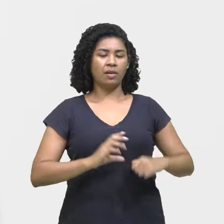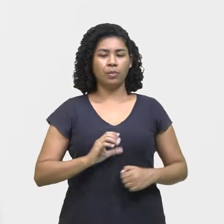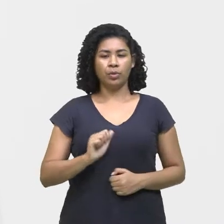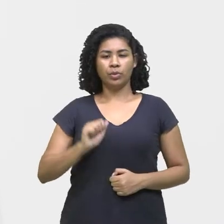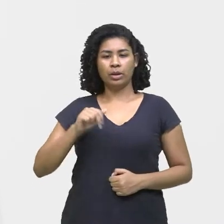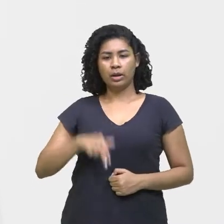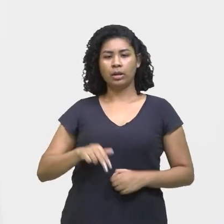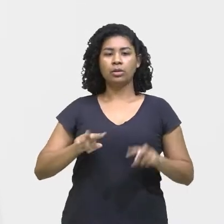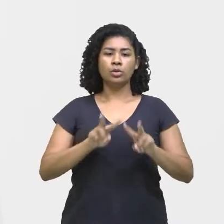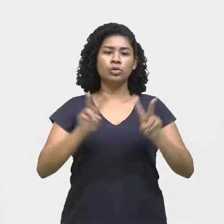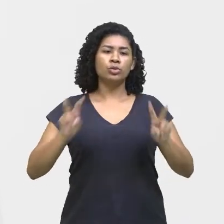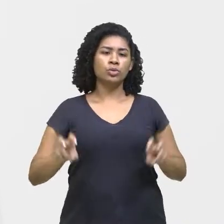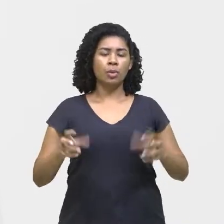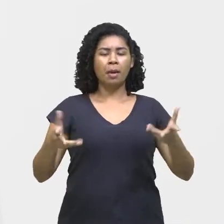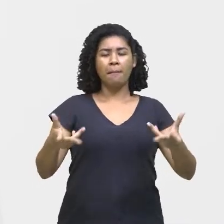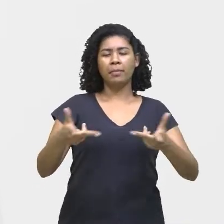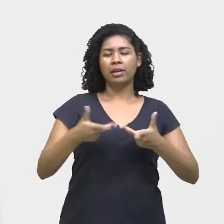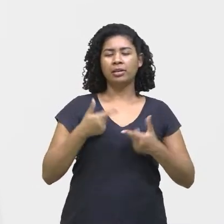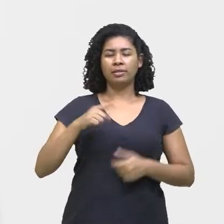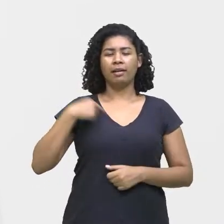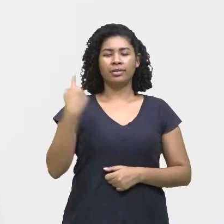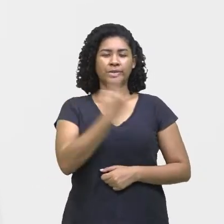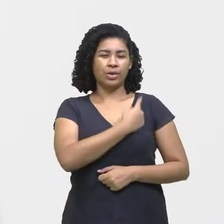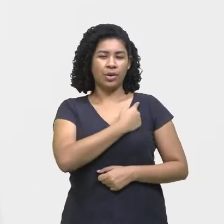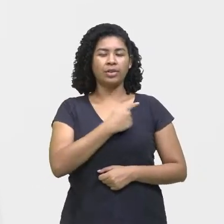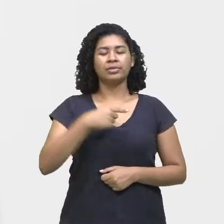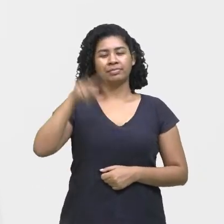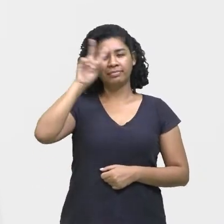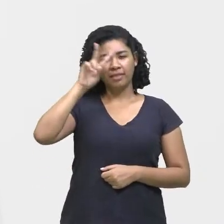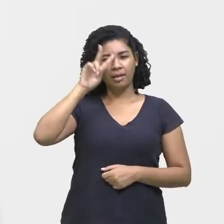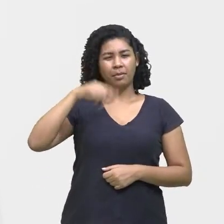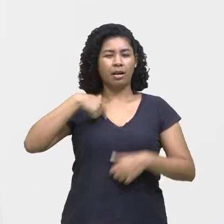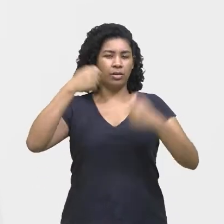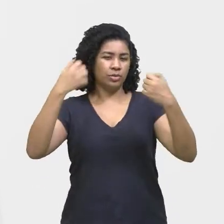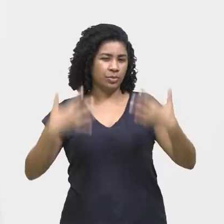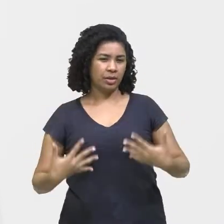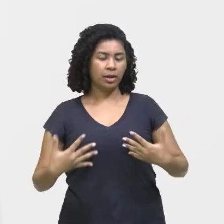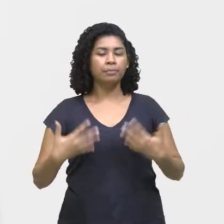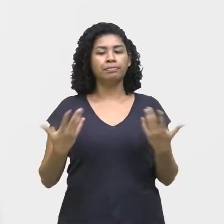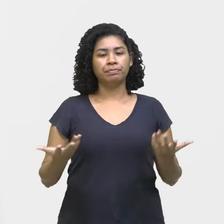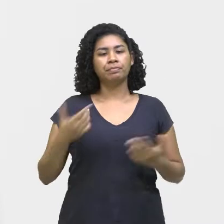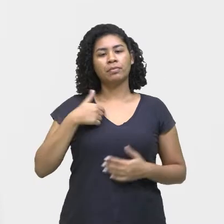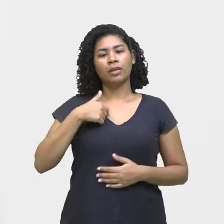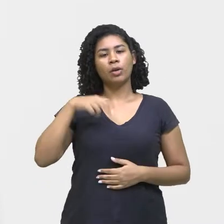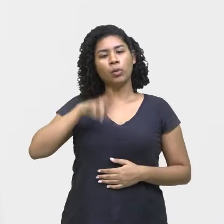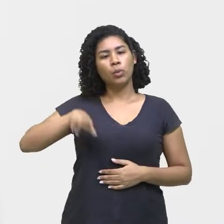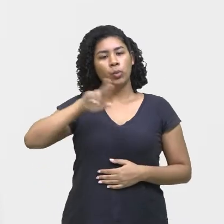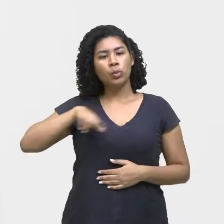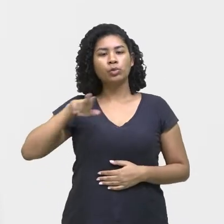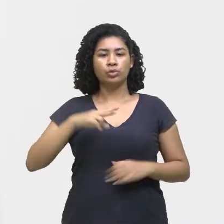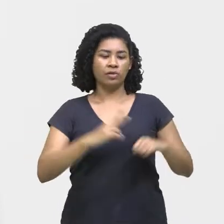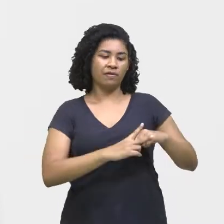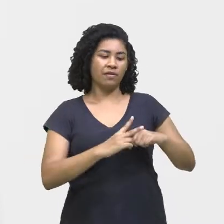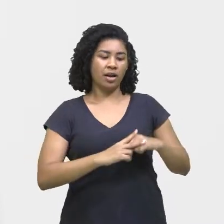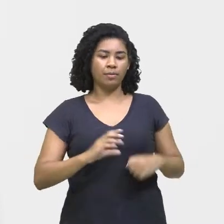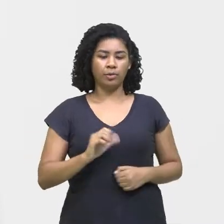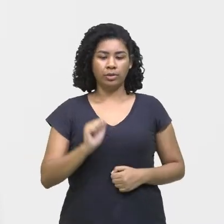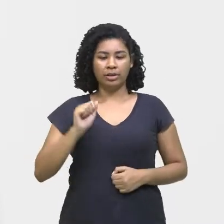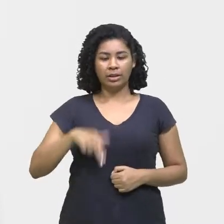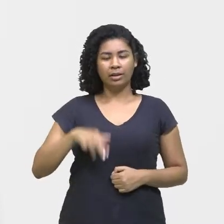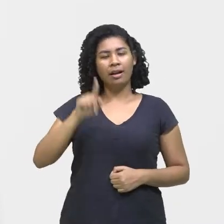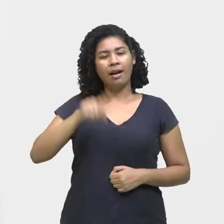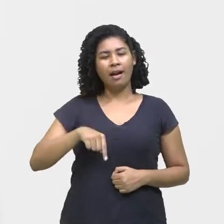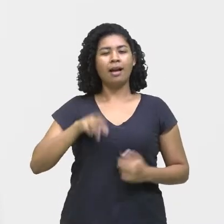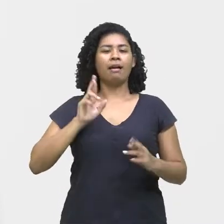nossas habilidades. Como eu falei para vocês, não é? Quando eu utilizo o verbo modal can, é para falar sobre coisas que eu